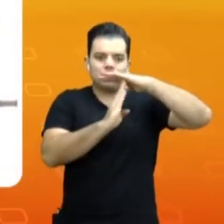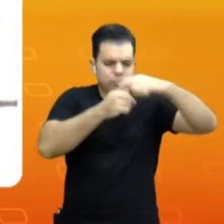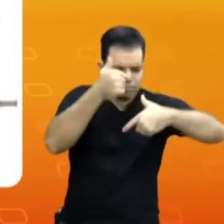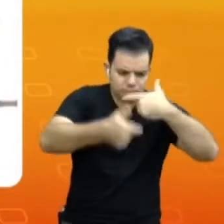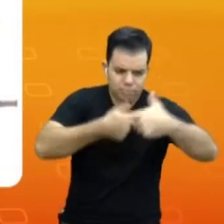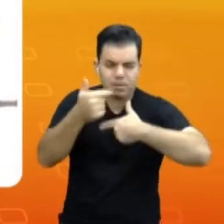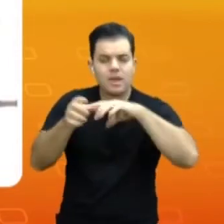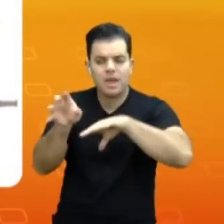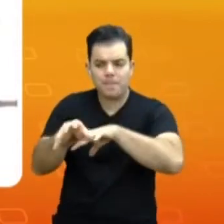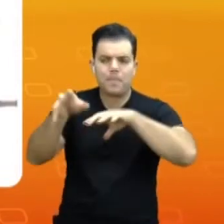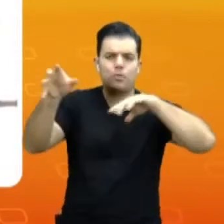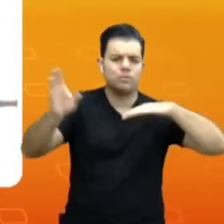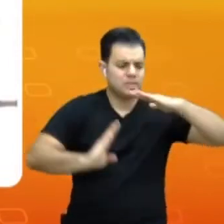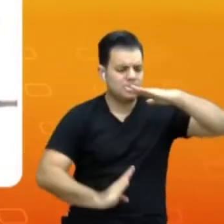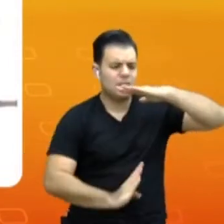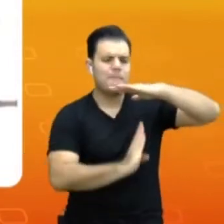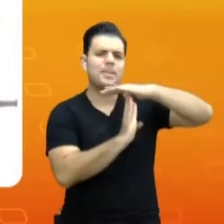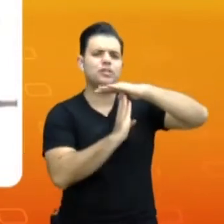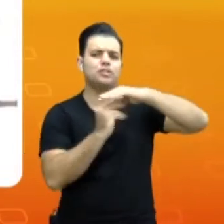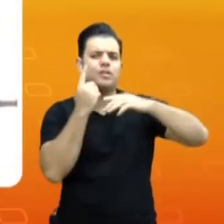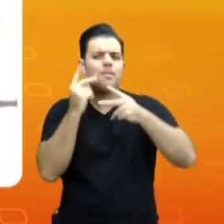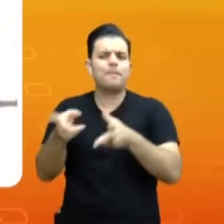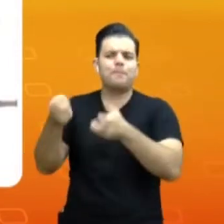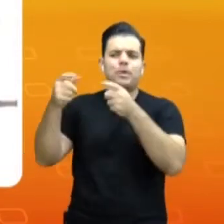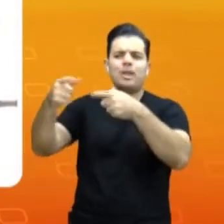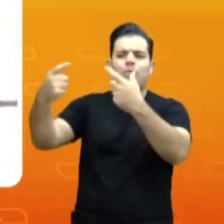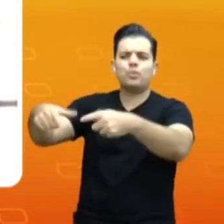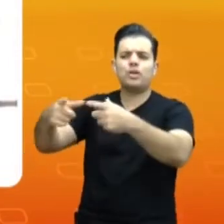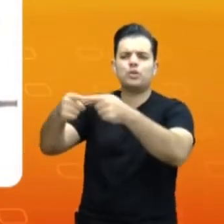tem, que a gente viu agora nas Olimpíadas de Tóquio?